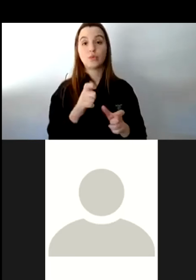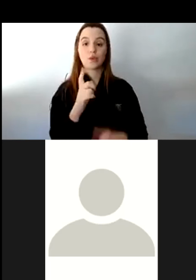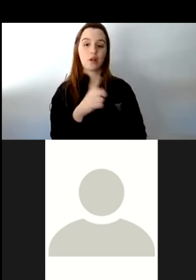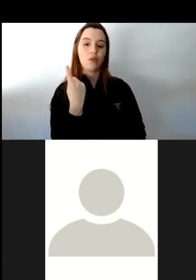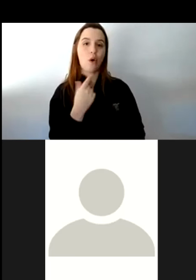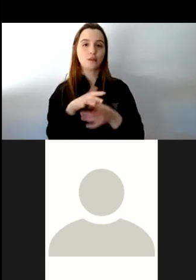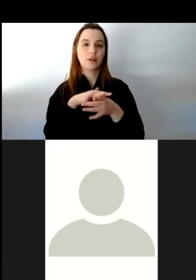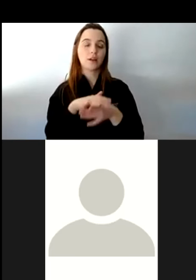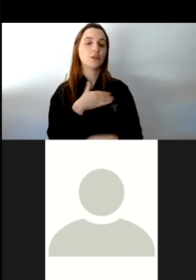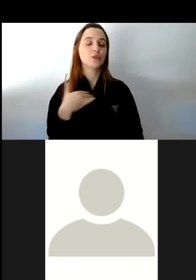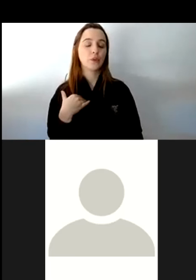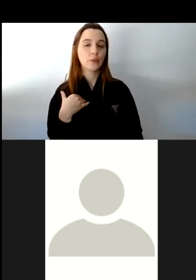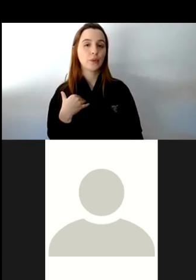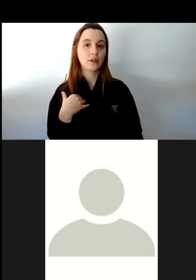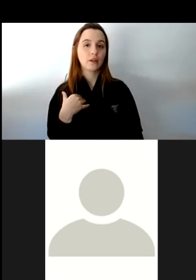da saúde